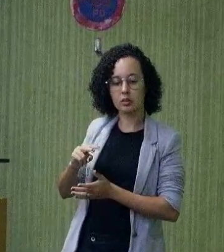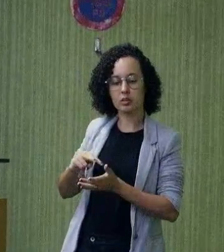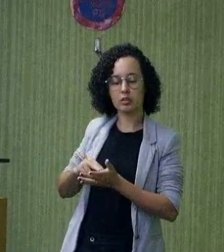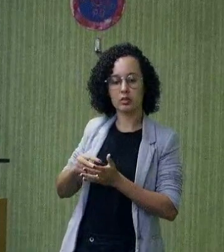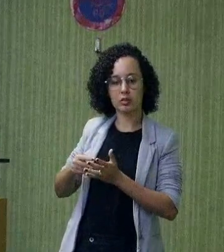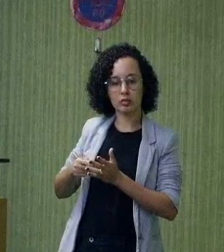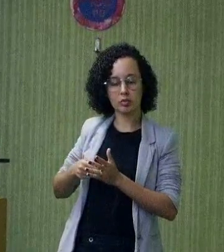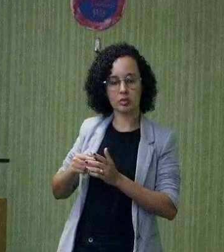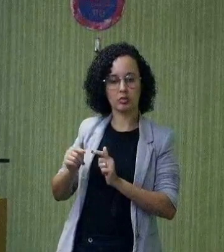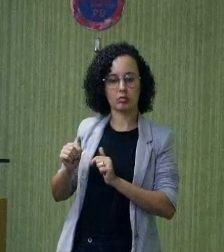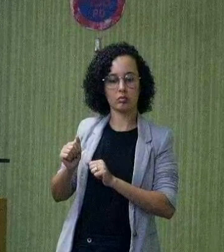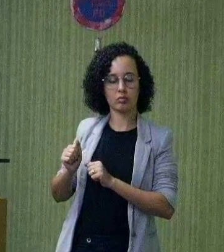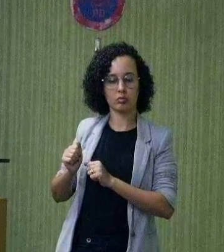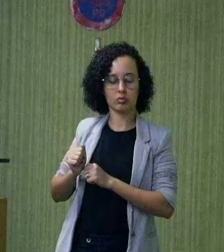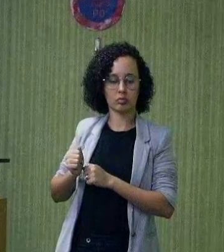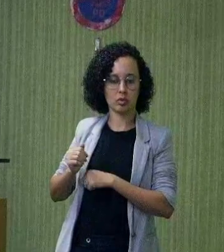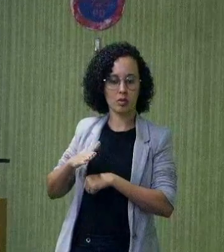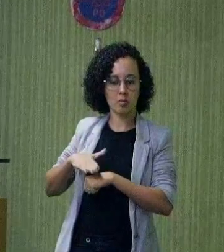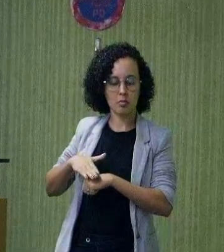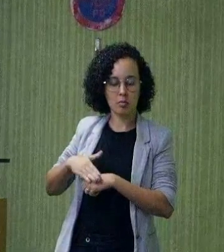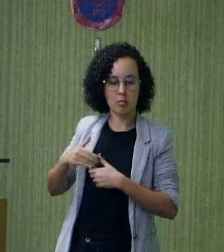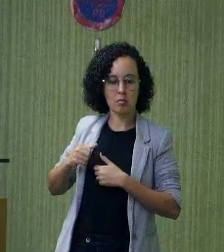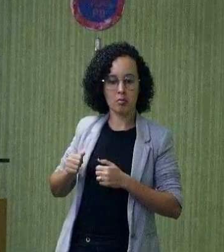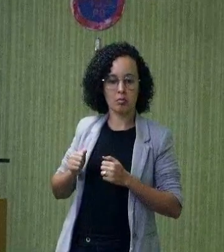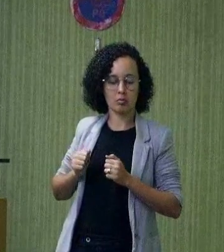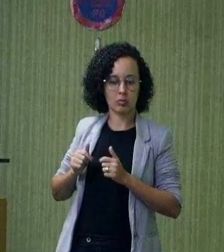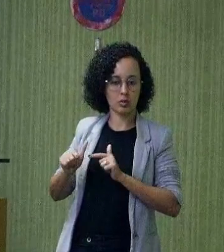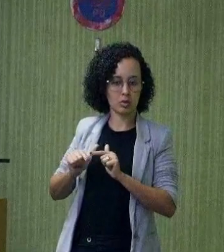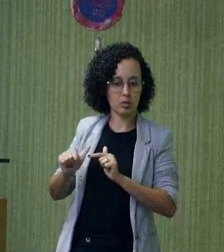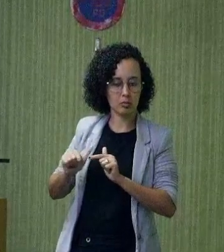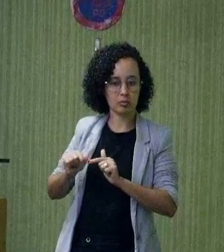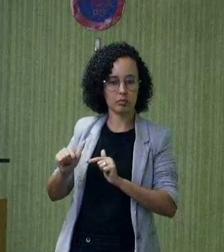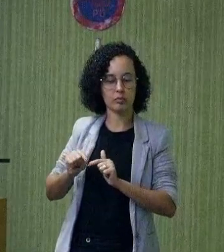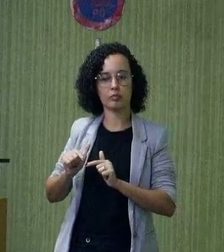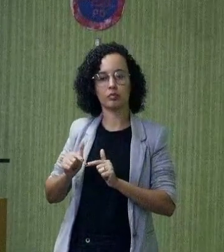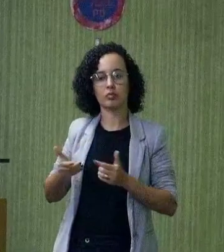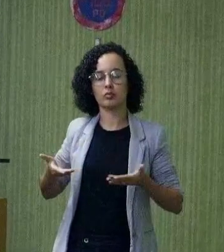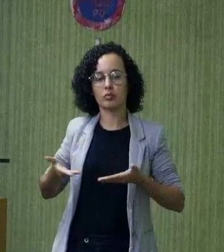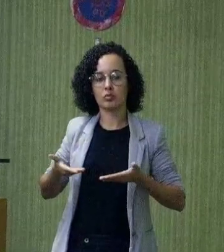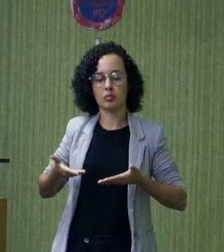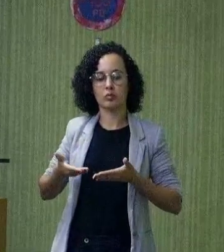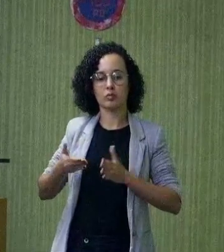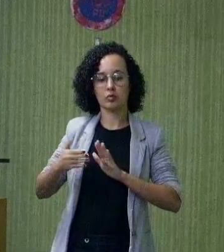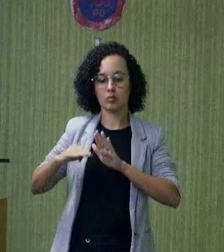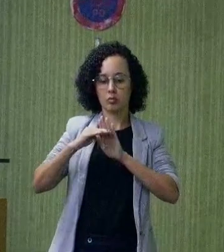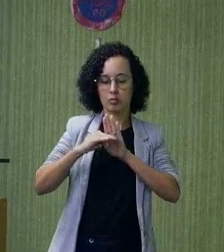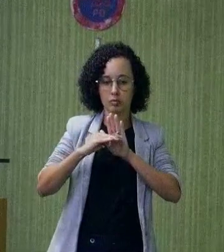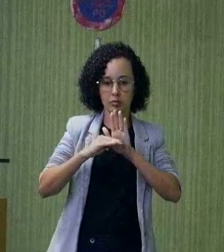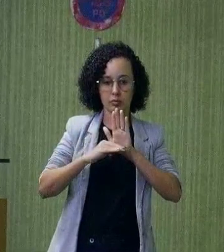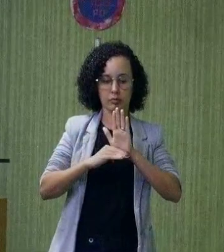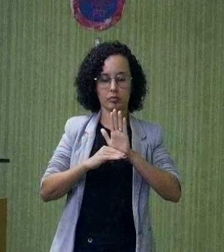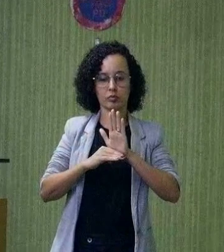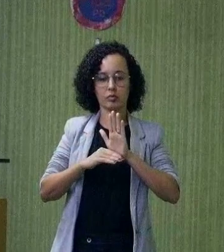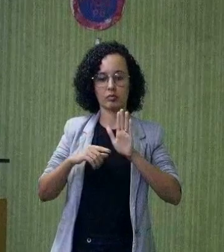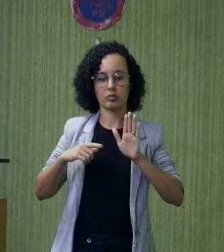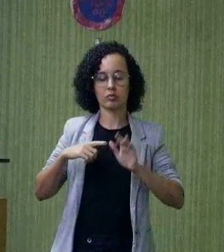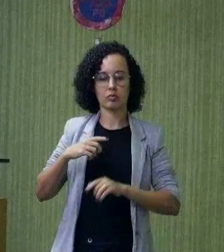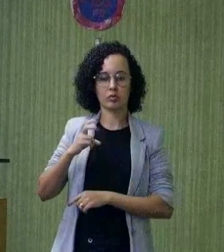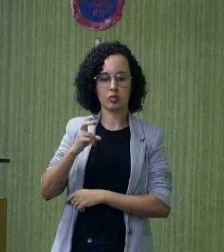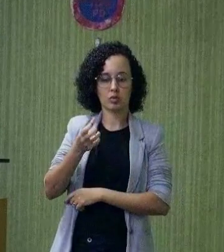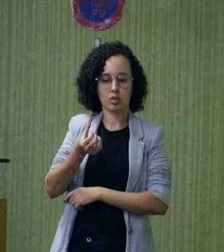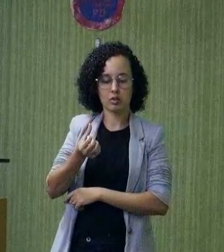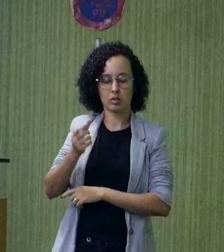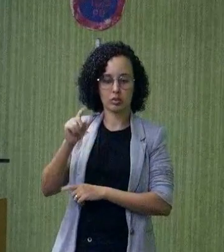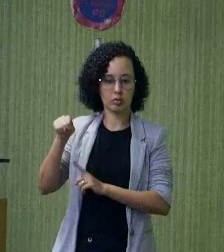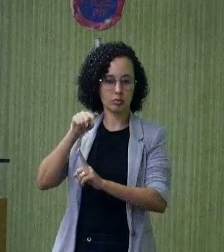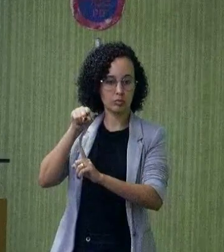prática que eh pode-se falar que o atual plano de fato acaba tendo em torno de 56 metas